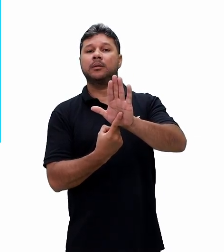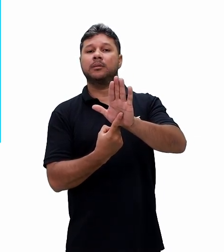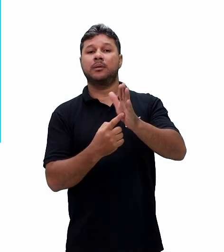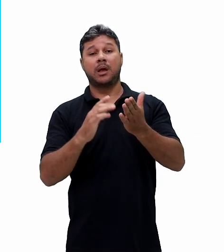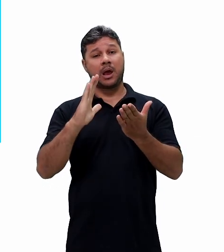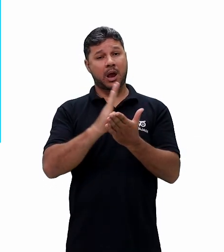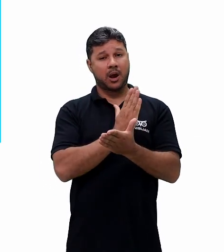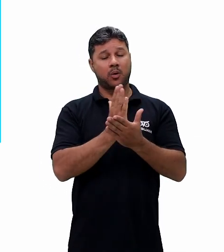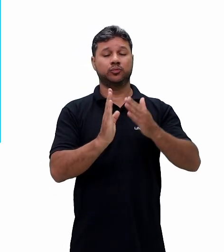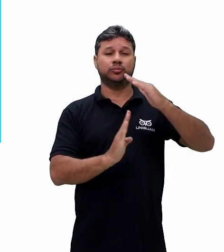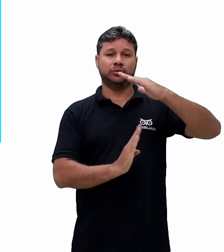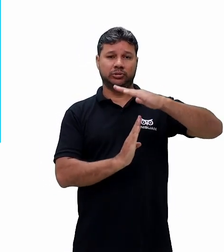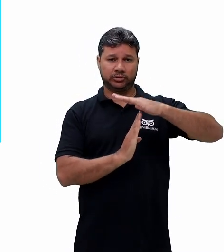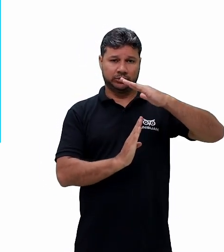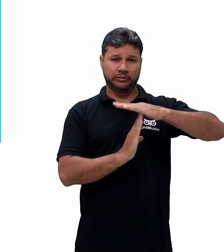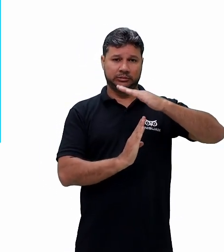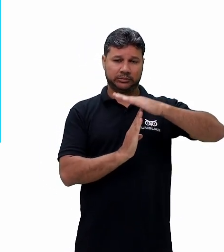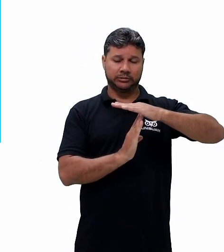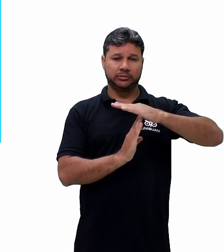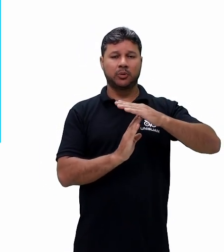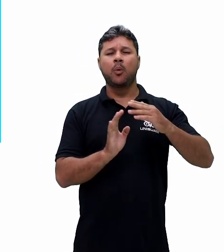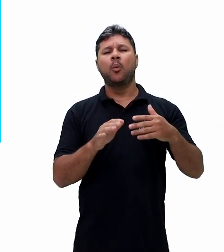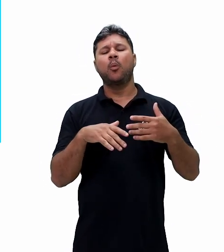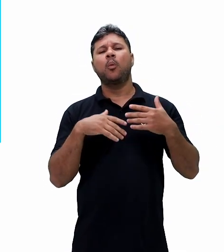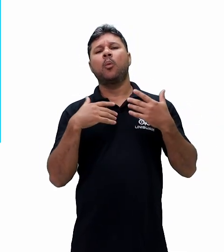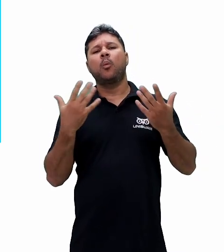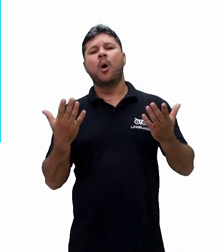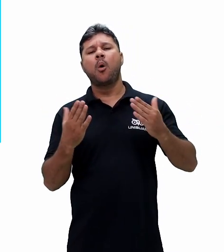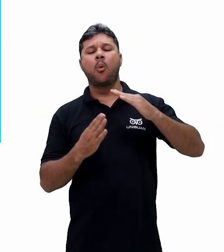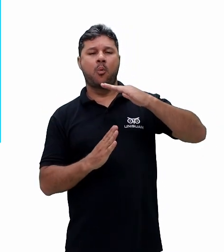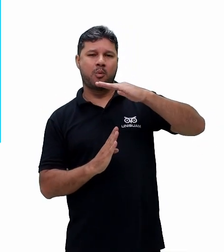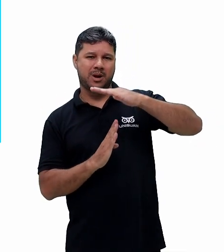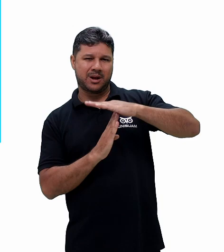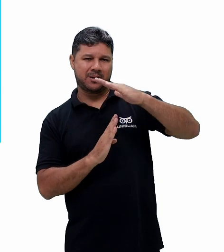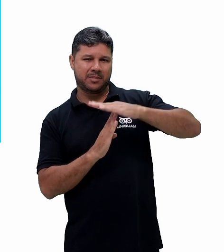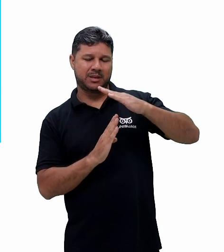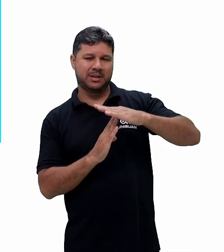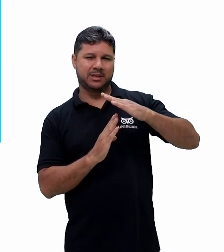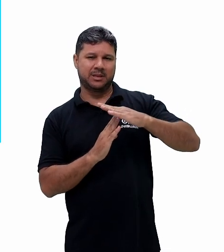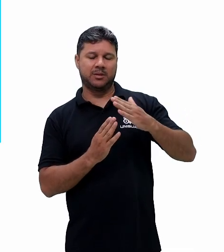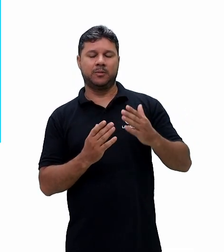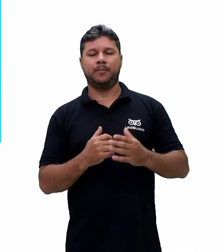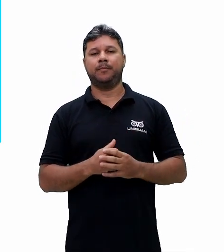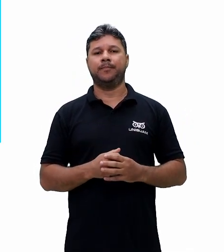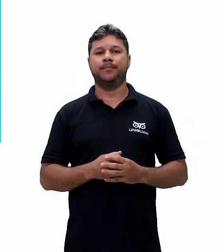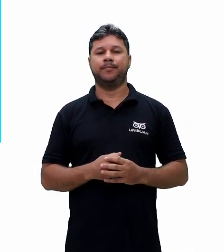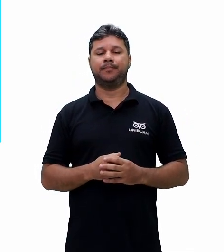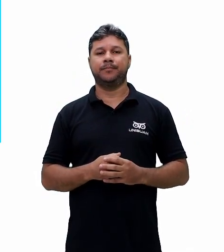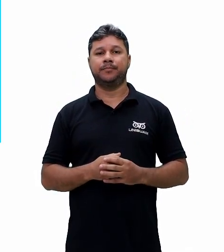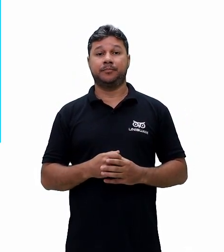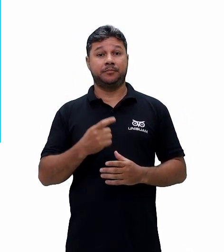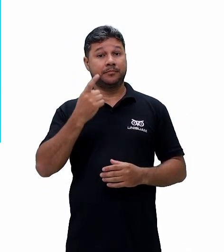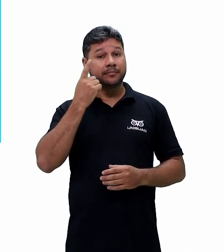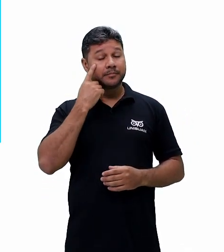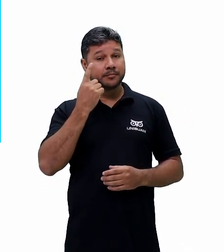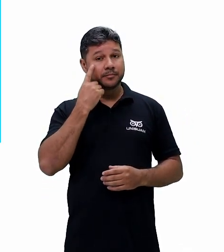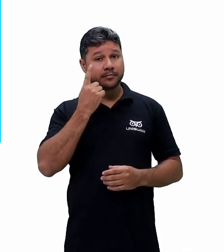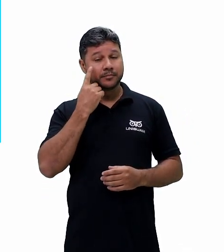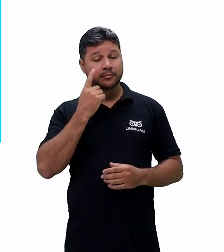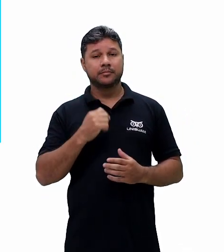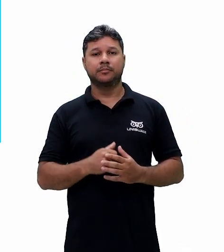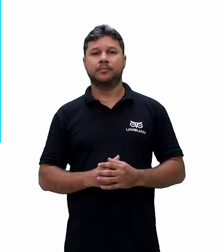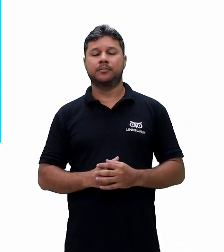algumas limitações. E quais são essas limitações?